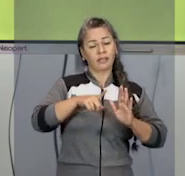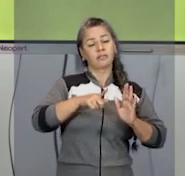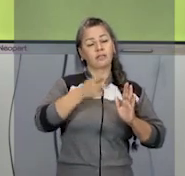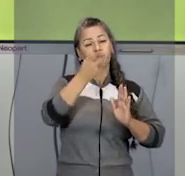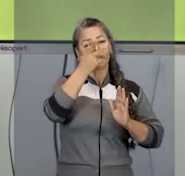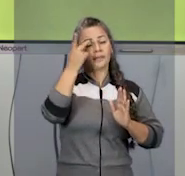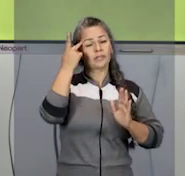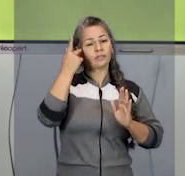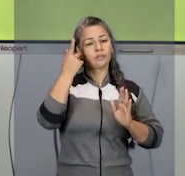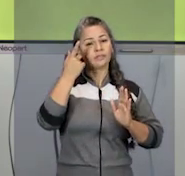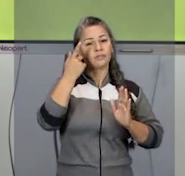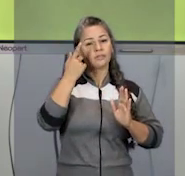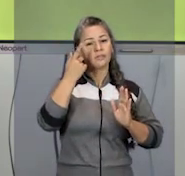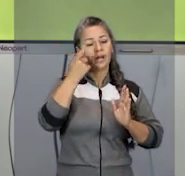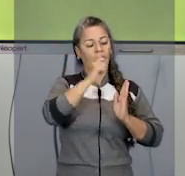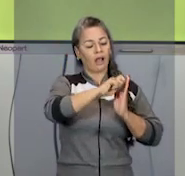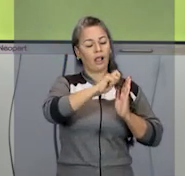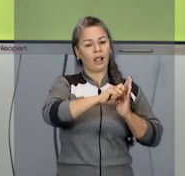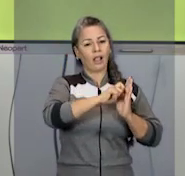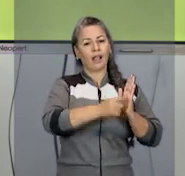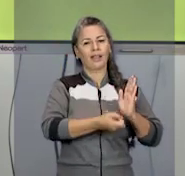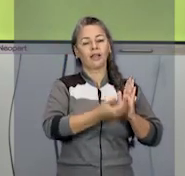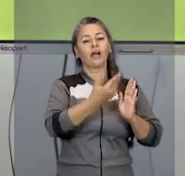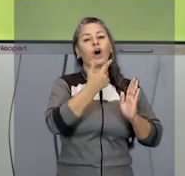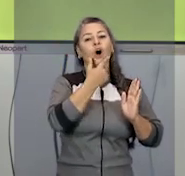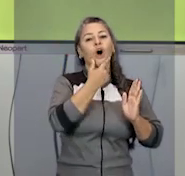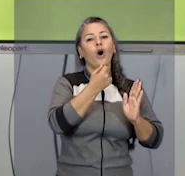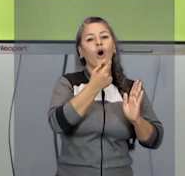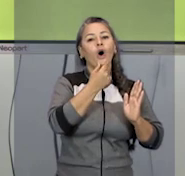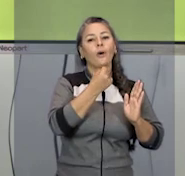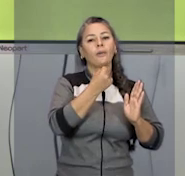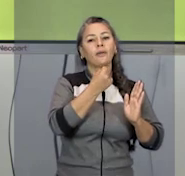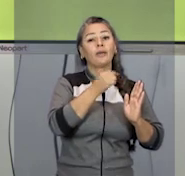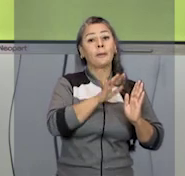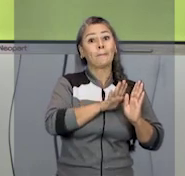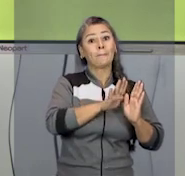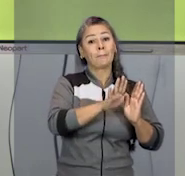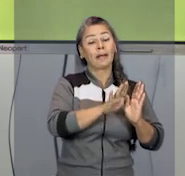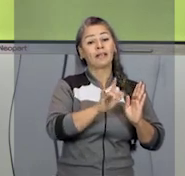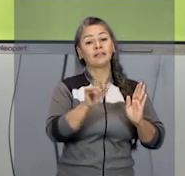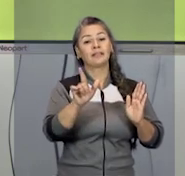ele compõe ali um poema e a voz, tá,